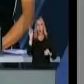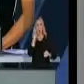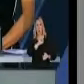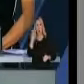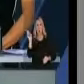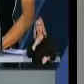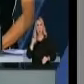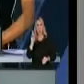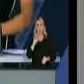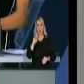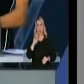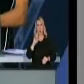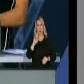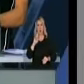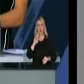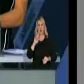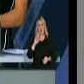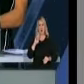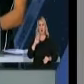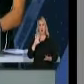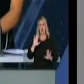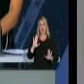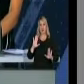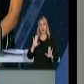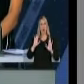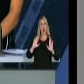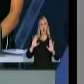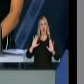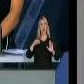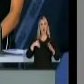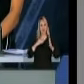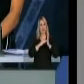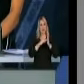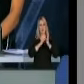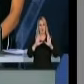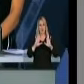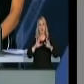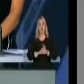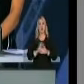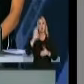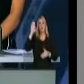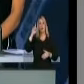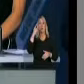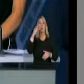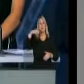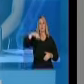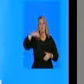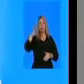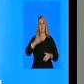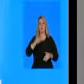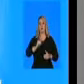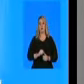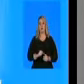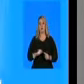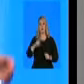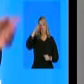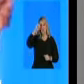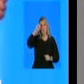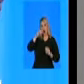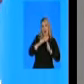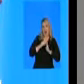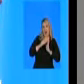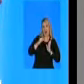Seu tempo, Fábio. Terminou Agora, seu candidato, tempo. tem 1 minuto e meio para responder. Posso ceder um pouquinho do meu